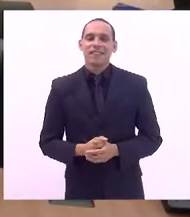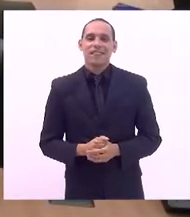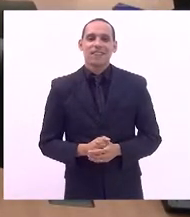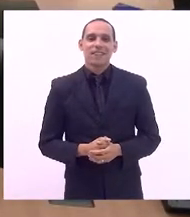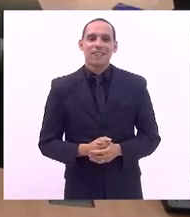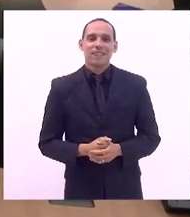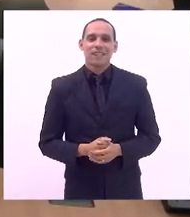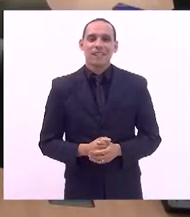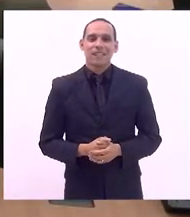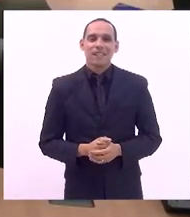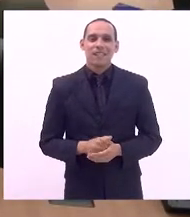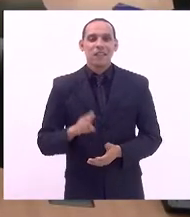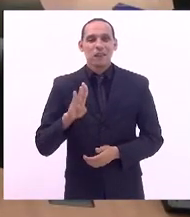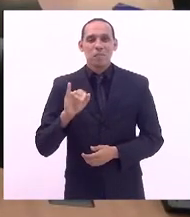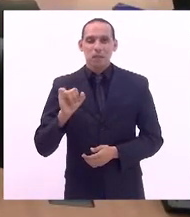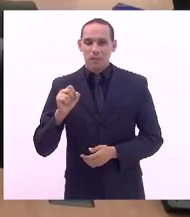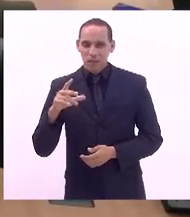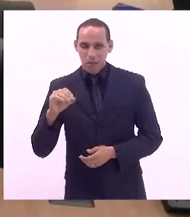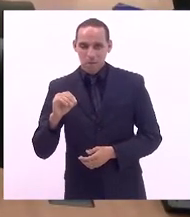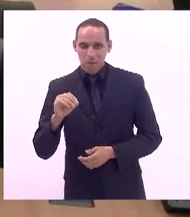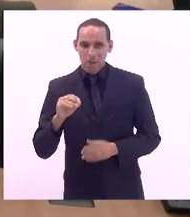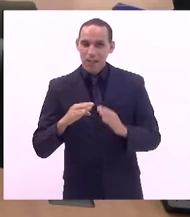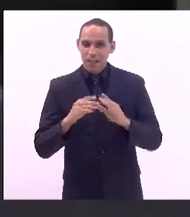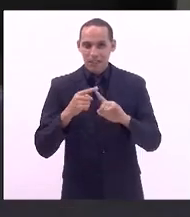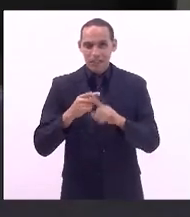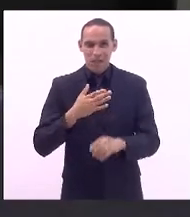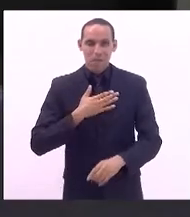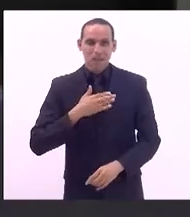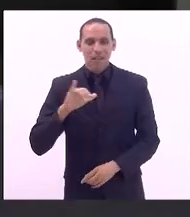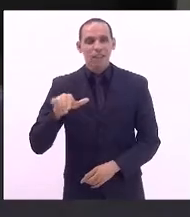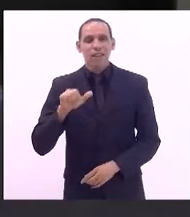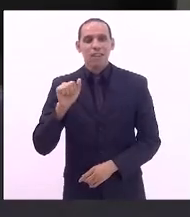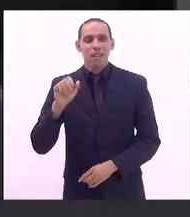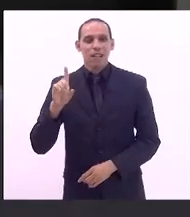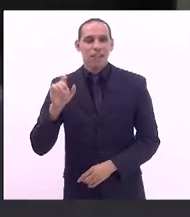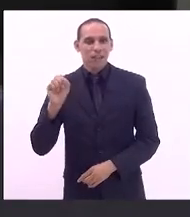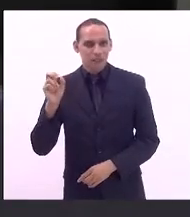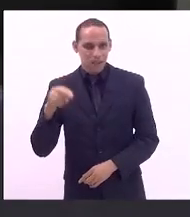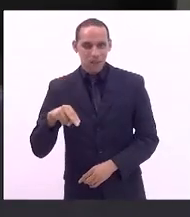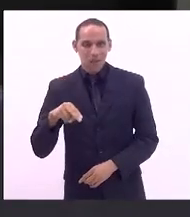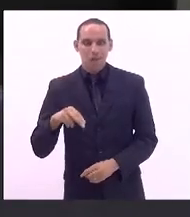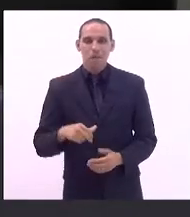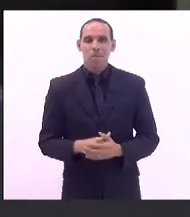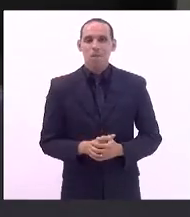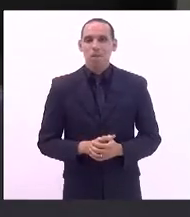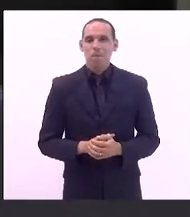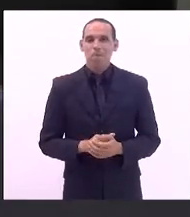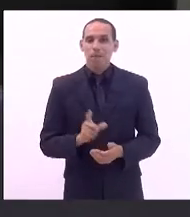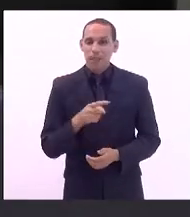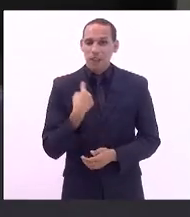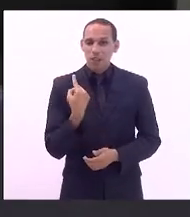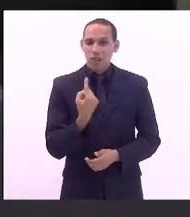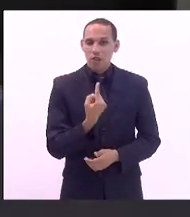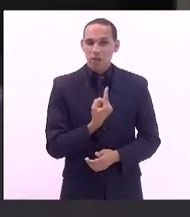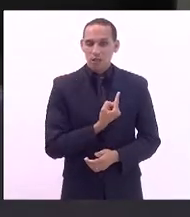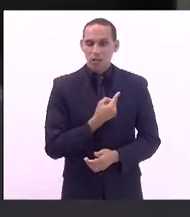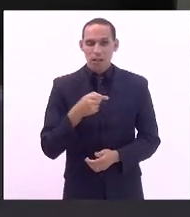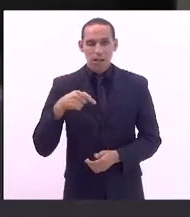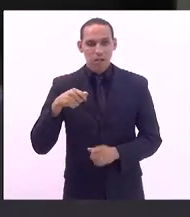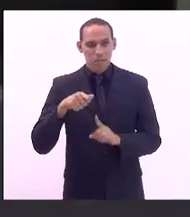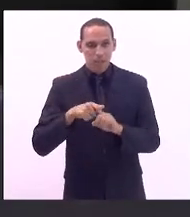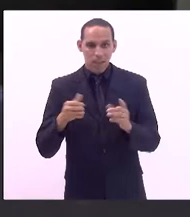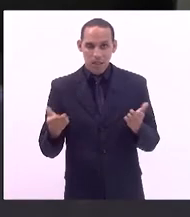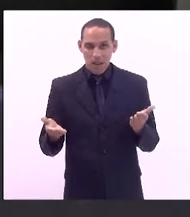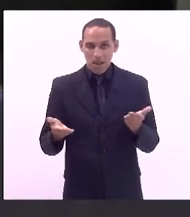o bispo da minha igreja o Bispo Jadson para nós realizamos esse